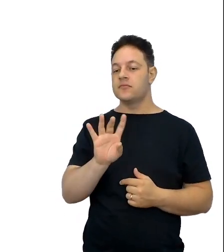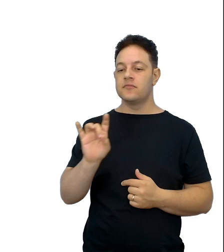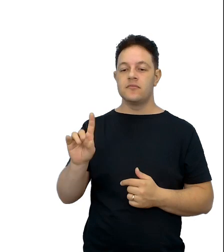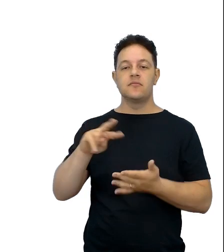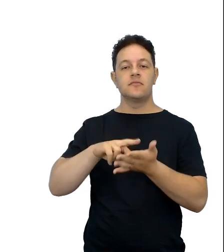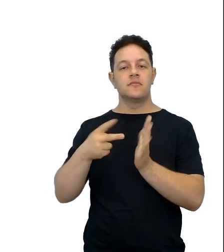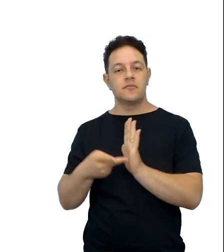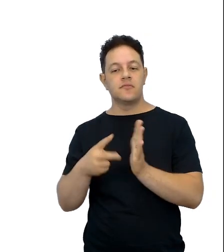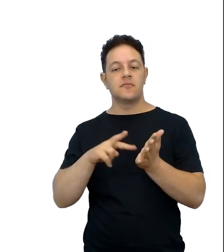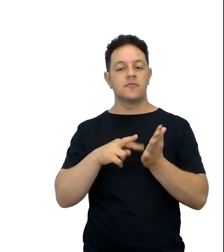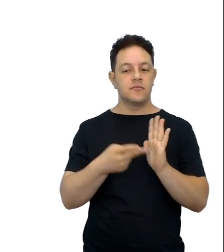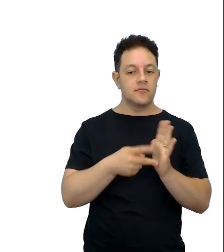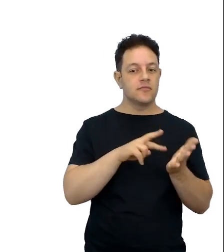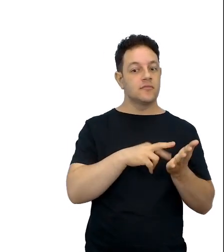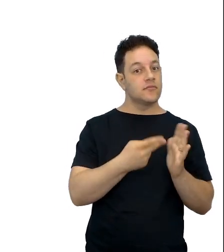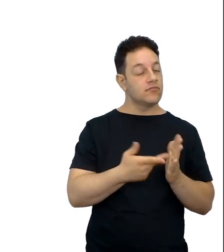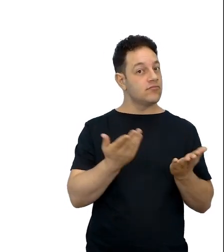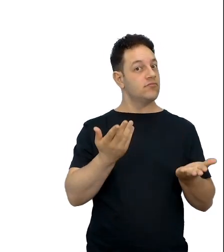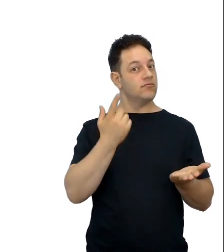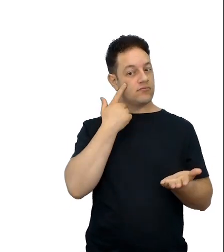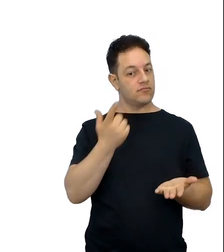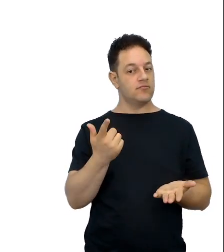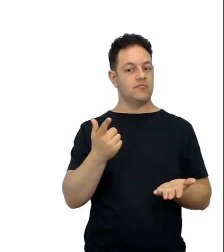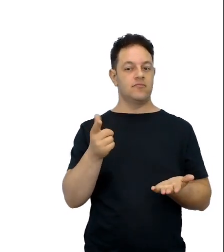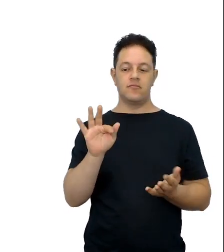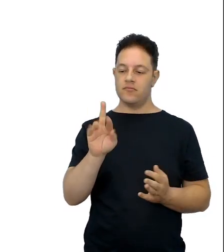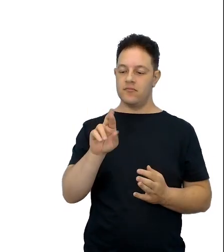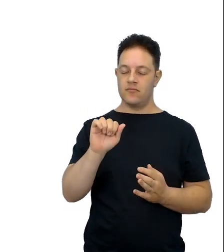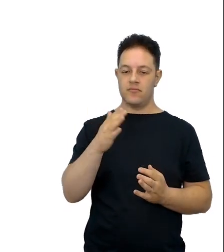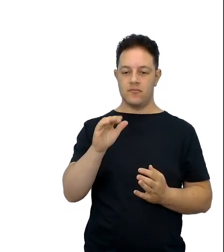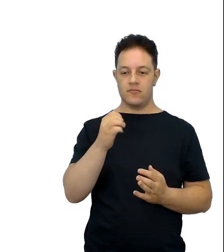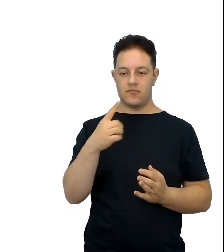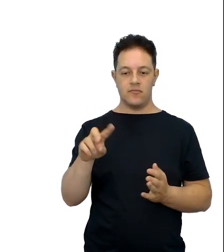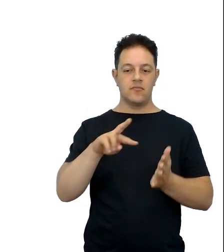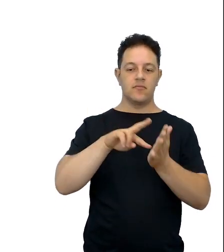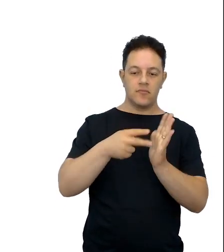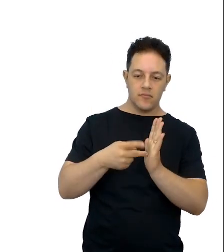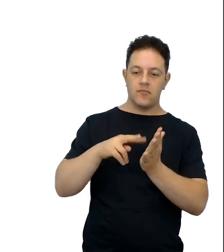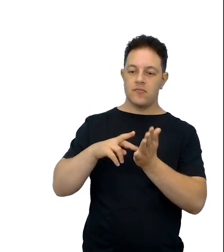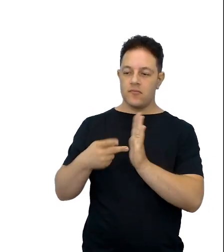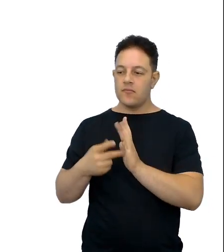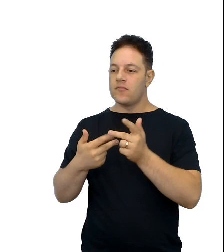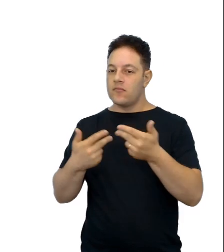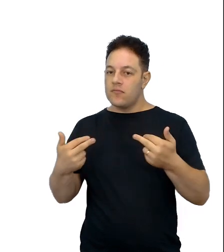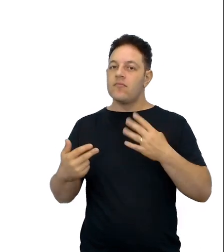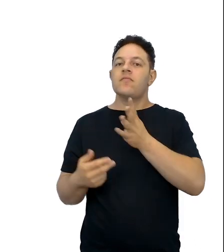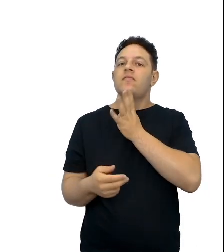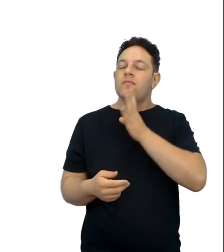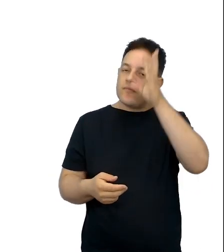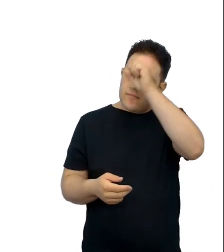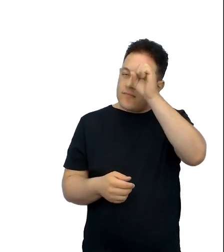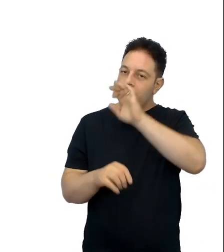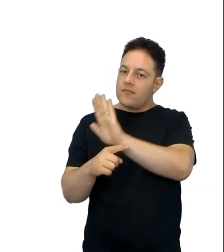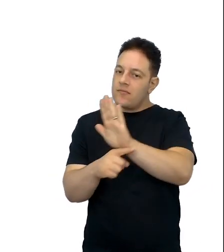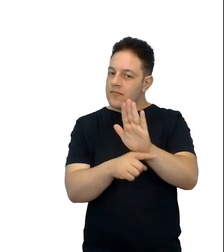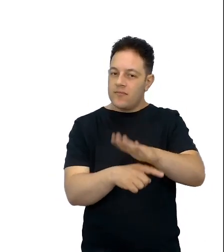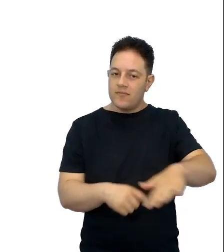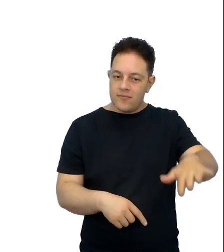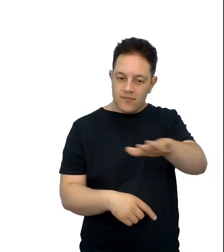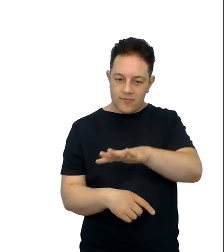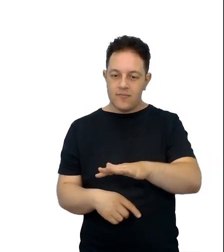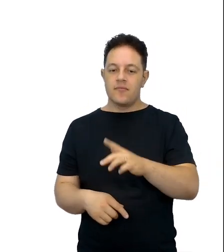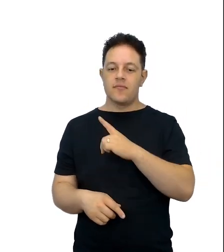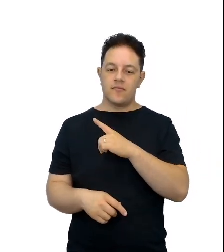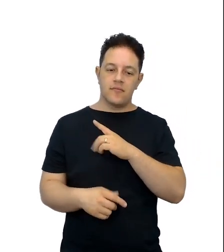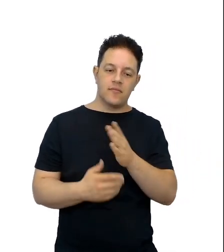as ideias aí de fração e significado que nós devemos trabalhar com os estudantes, né? A de